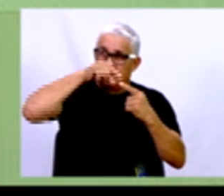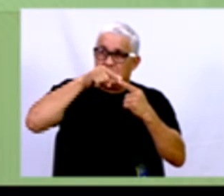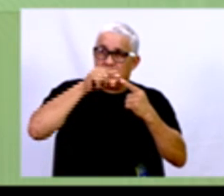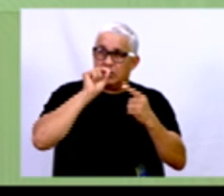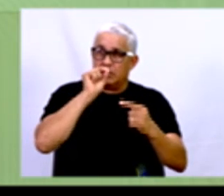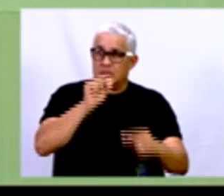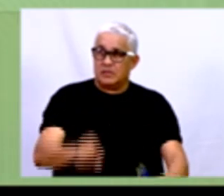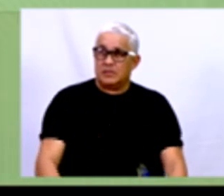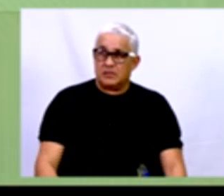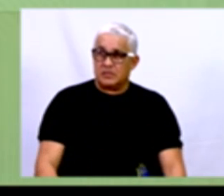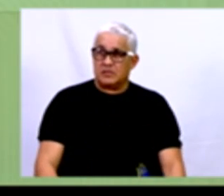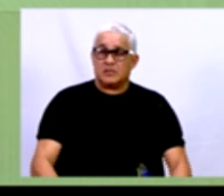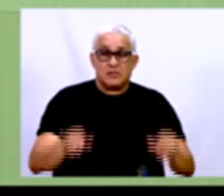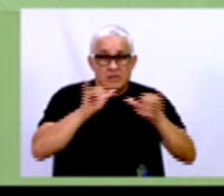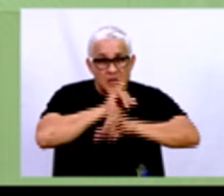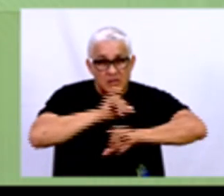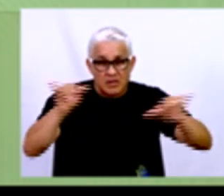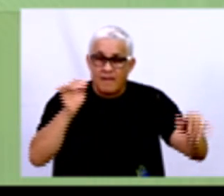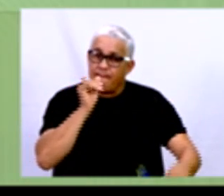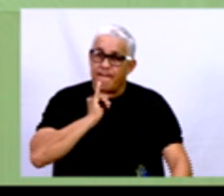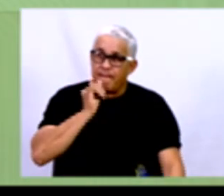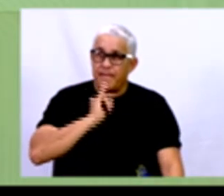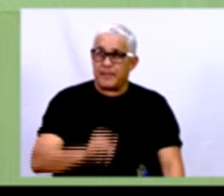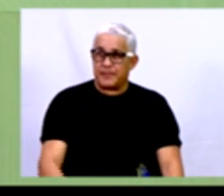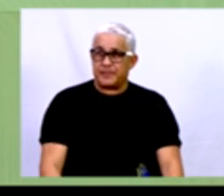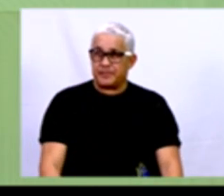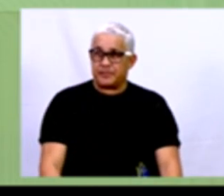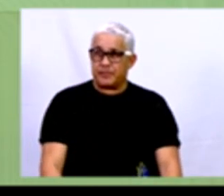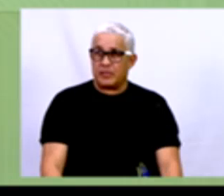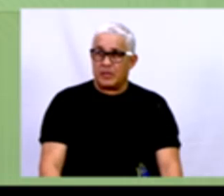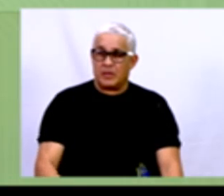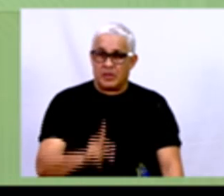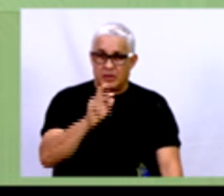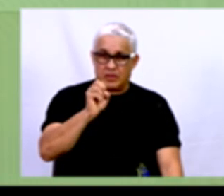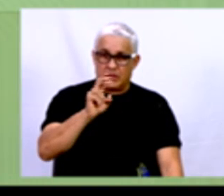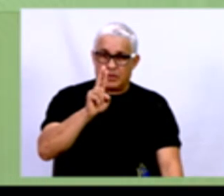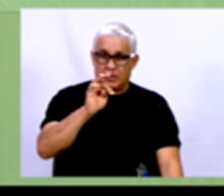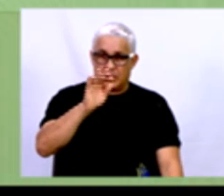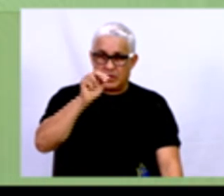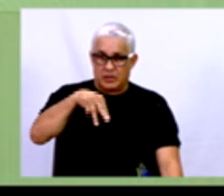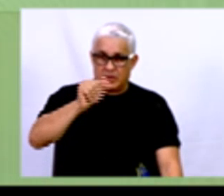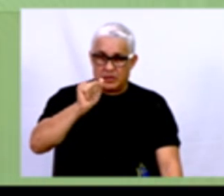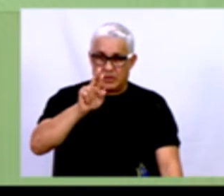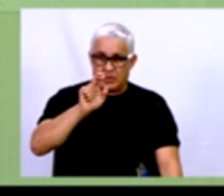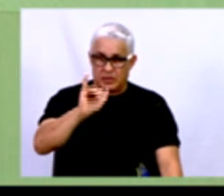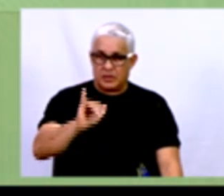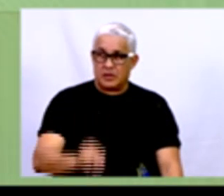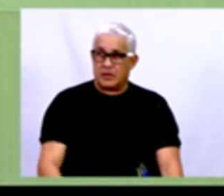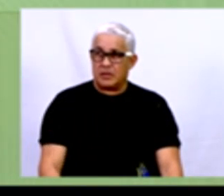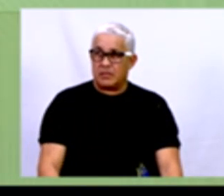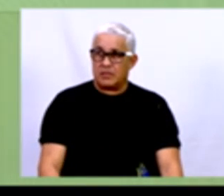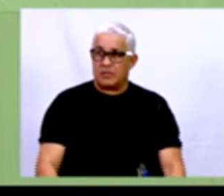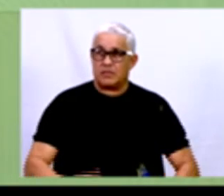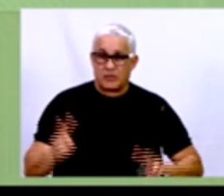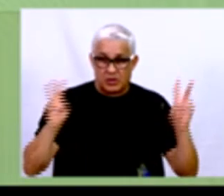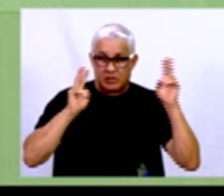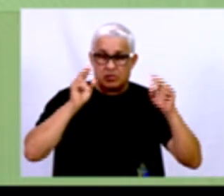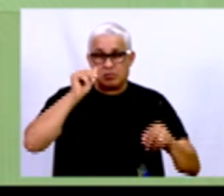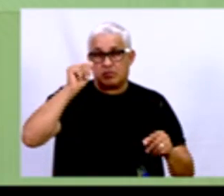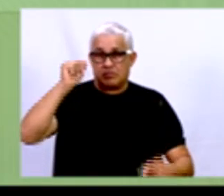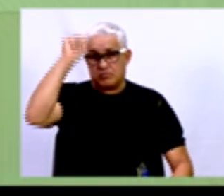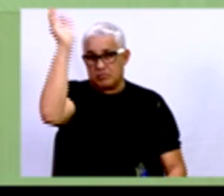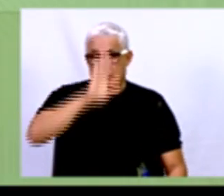objetivo informar. Vejamos o que diz esse texto sobre Portinari. Portinari, valorização do Brasil e